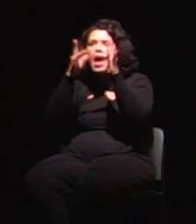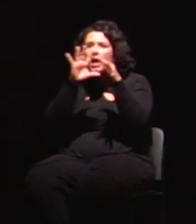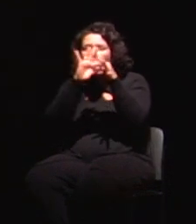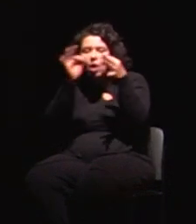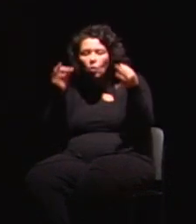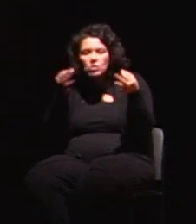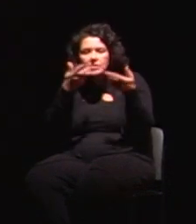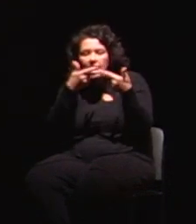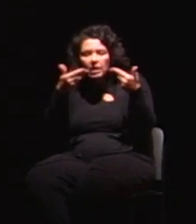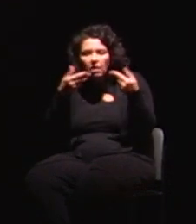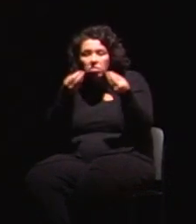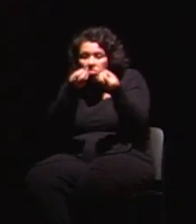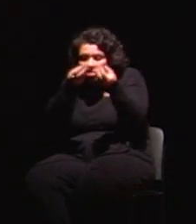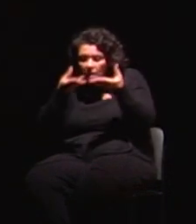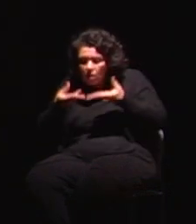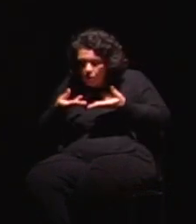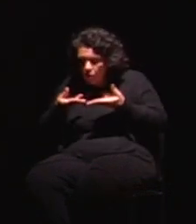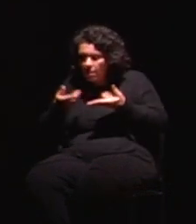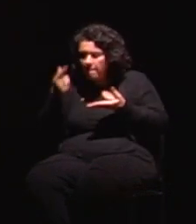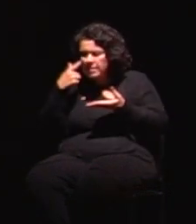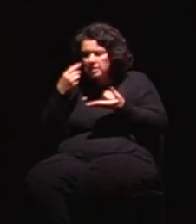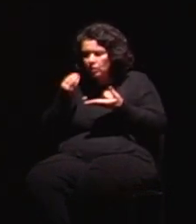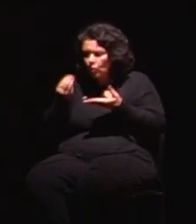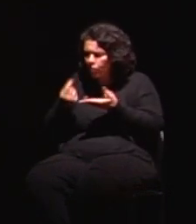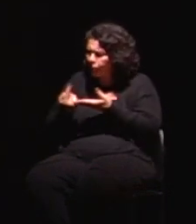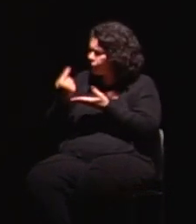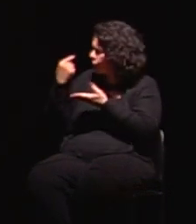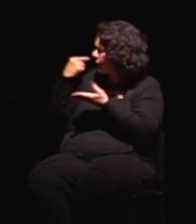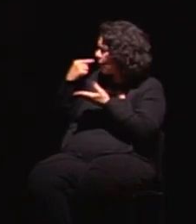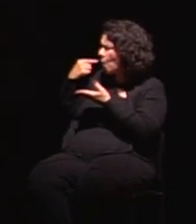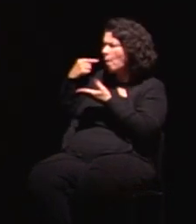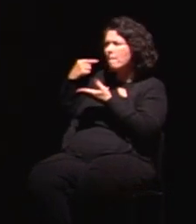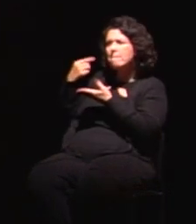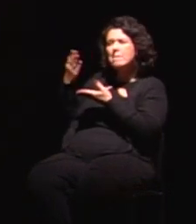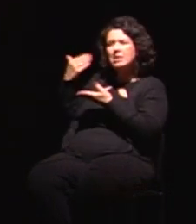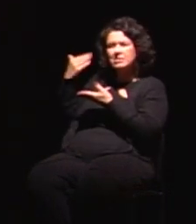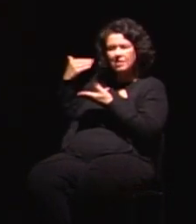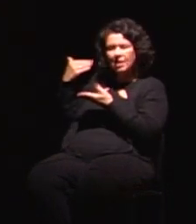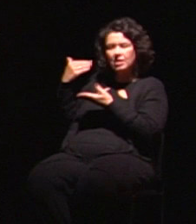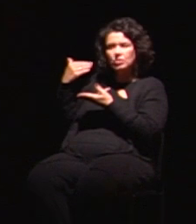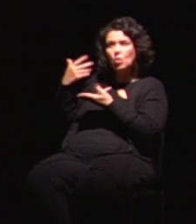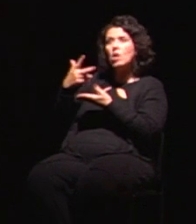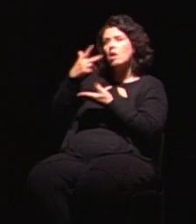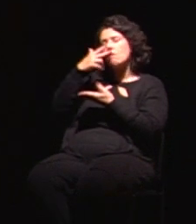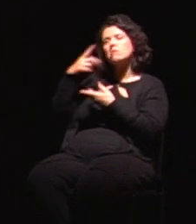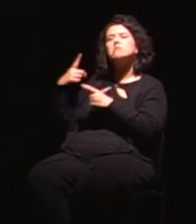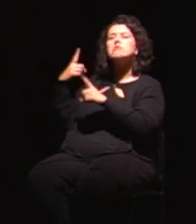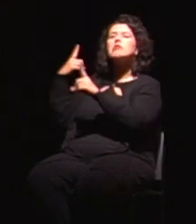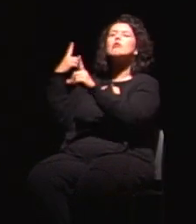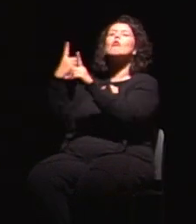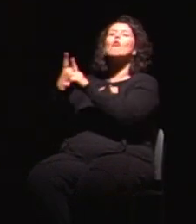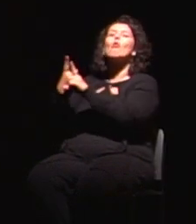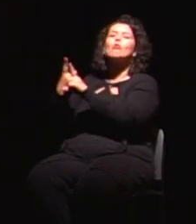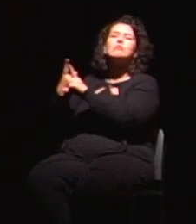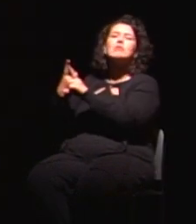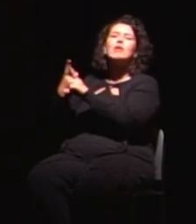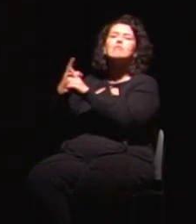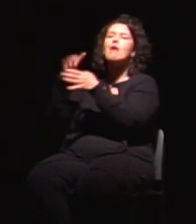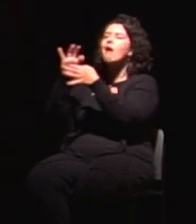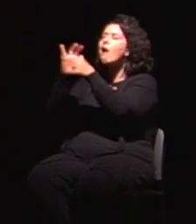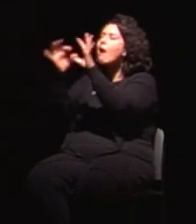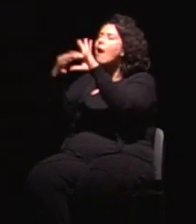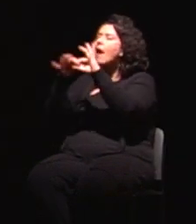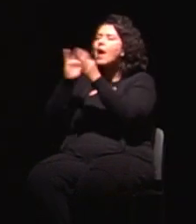e cada vez que vai mexer nesse passado, a gente vai encontrar os elos que a Estefânia deixou.